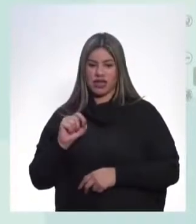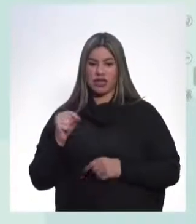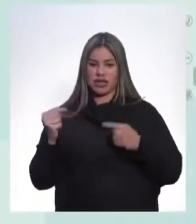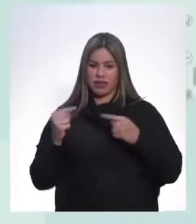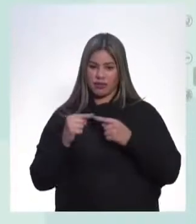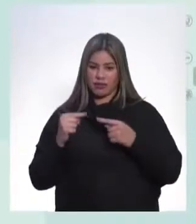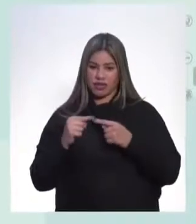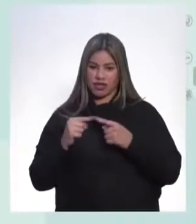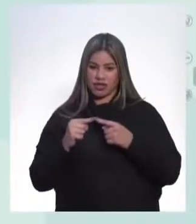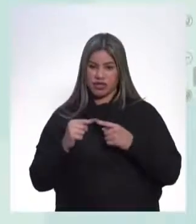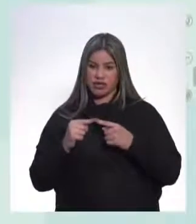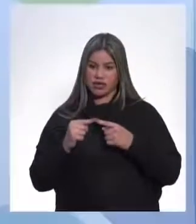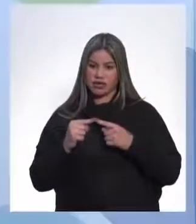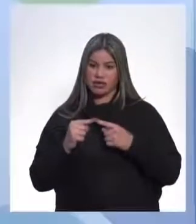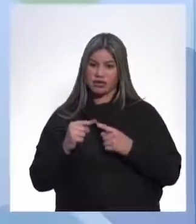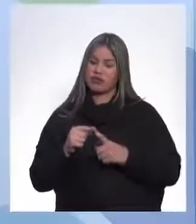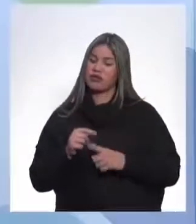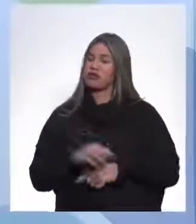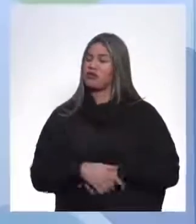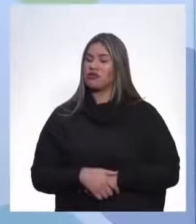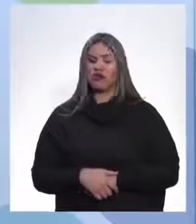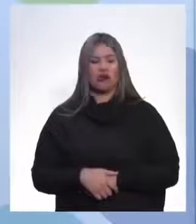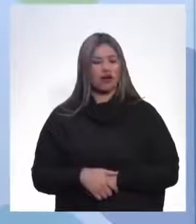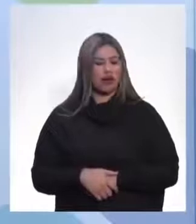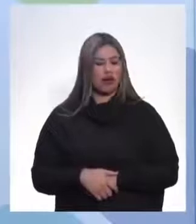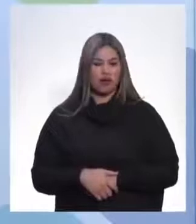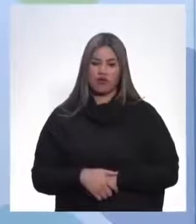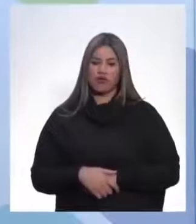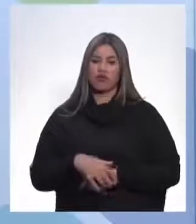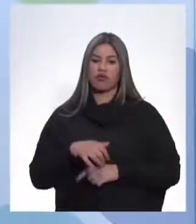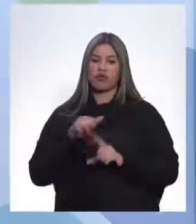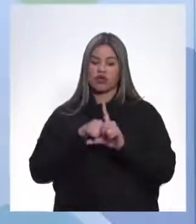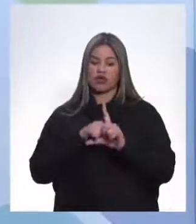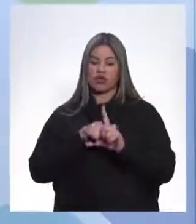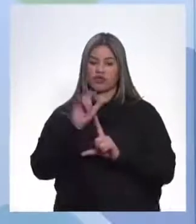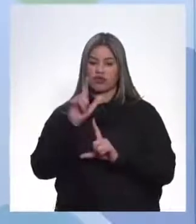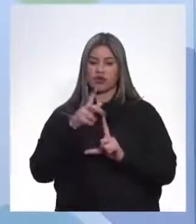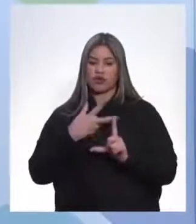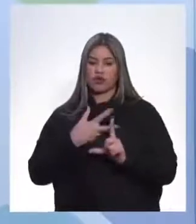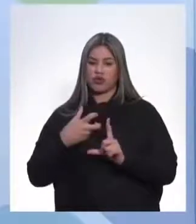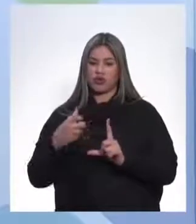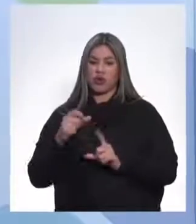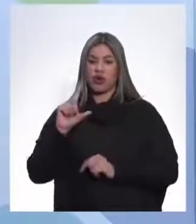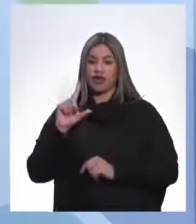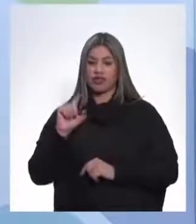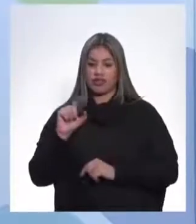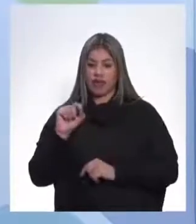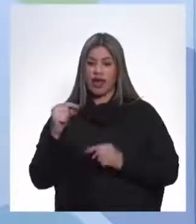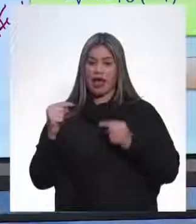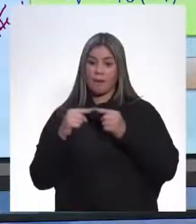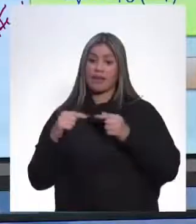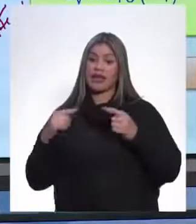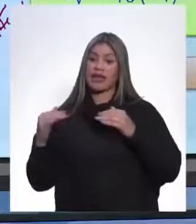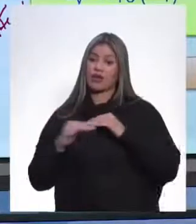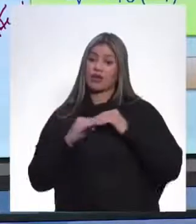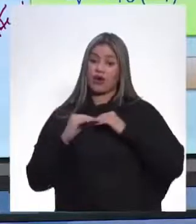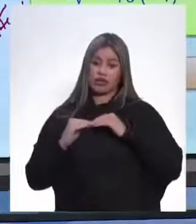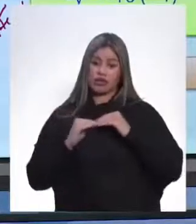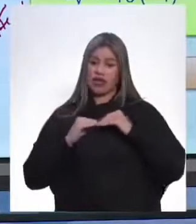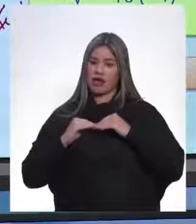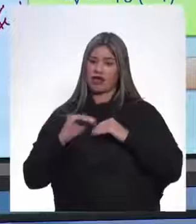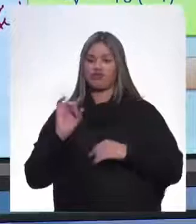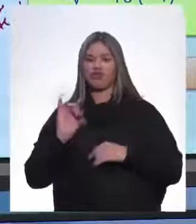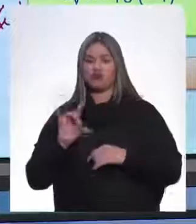da equação? Não, você pode dizer que o y é igual a 10, que dá uma igualdade, né? Exatamente. Por